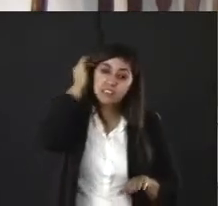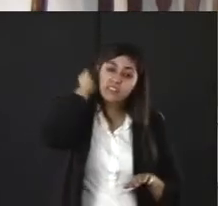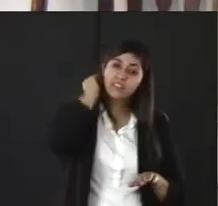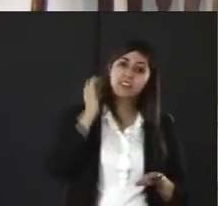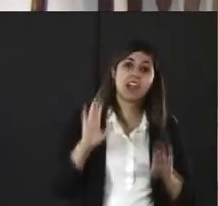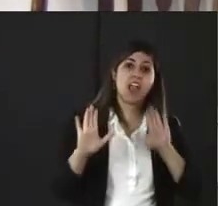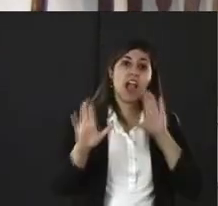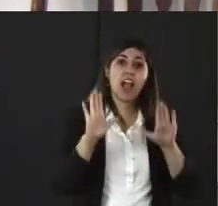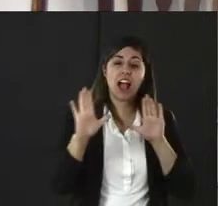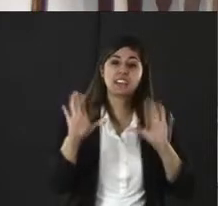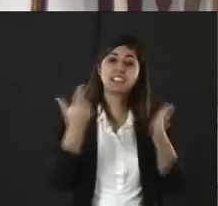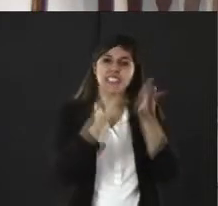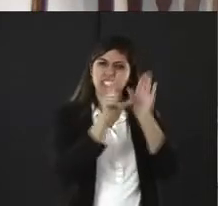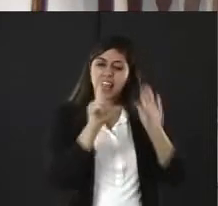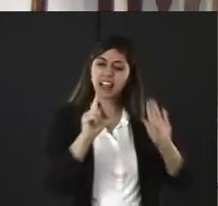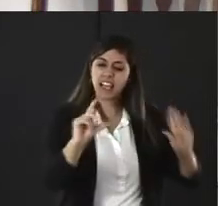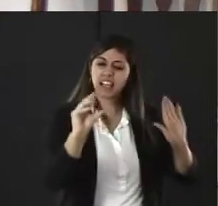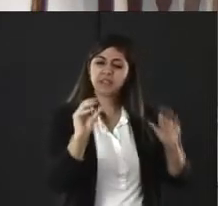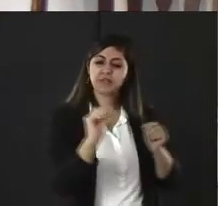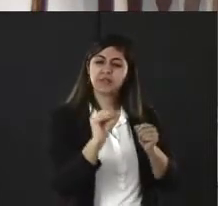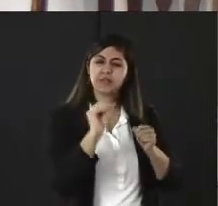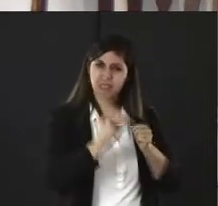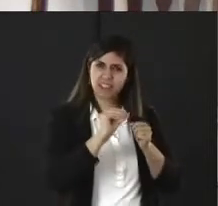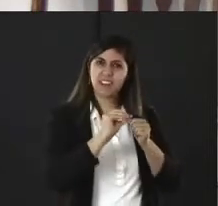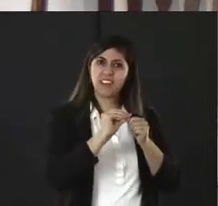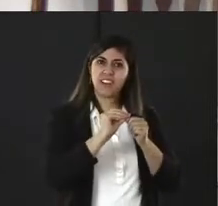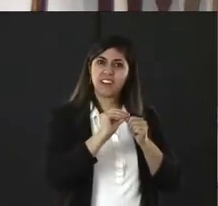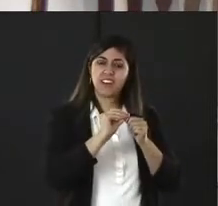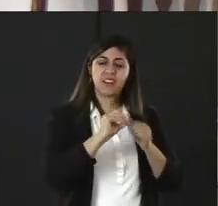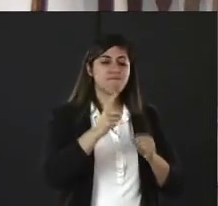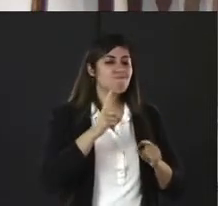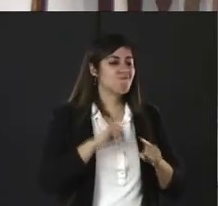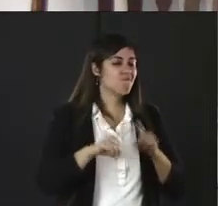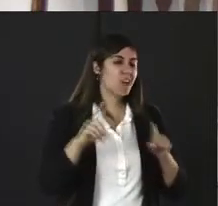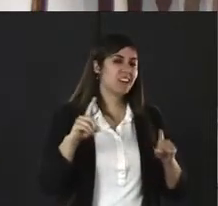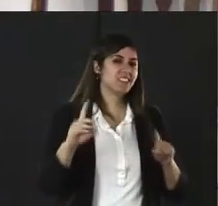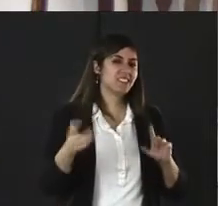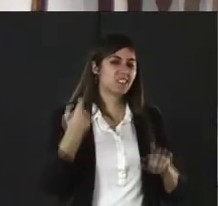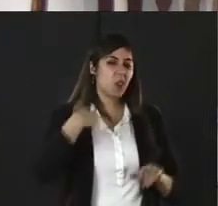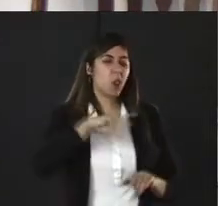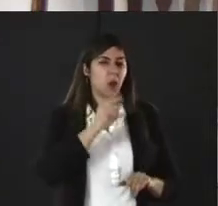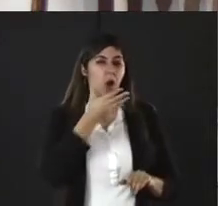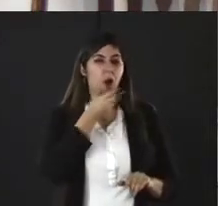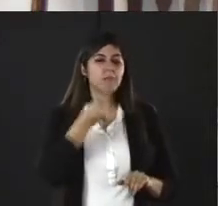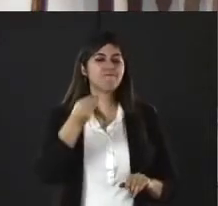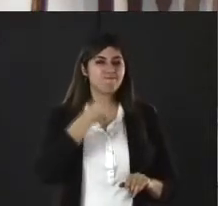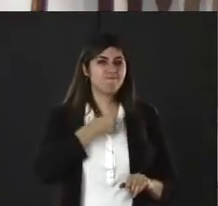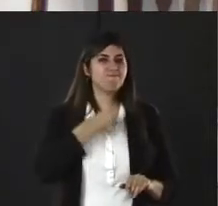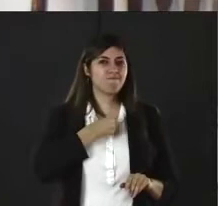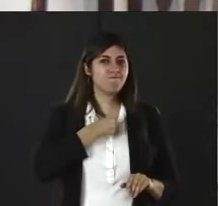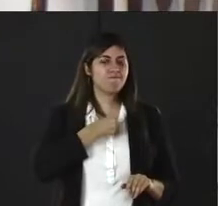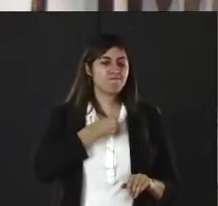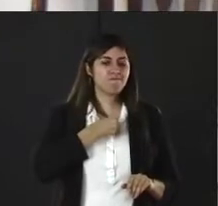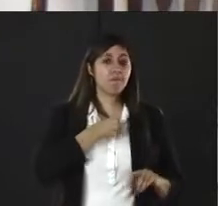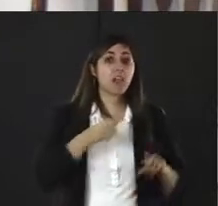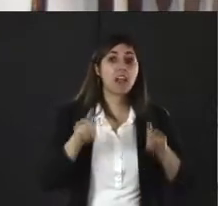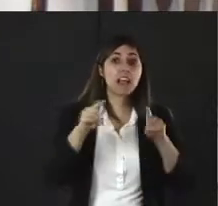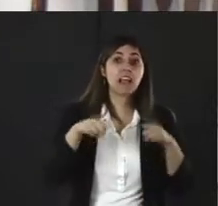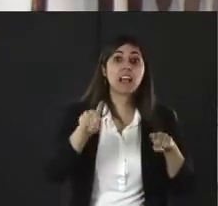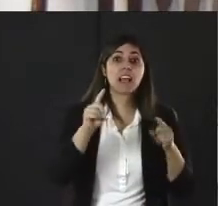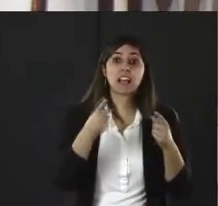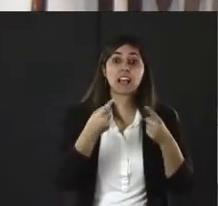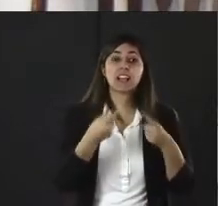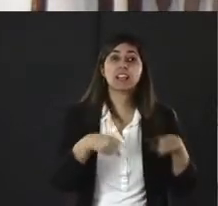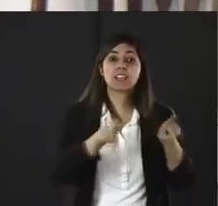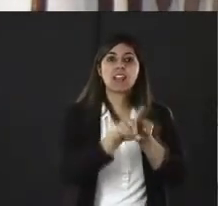que nós queiramos cumprir a lei são pecadores querendo cumprir a lei e é exatamente por isso que a lei